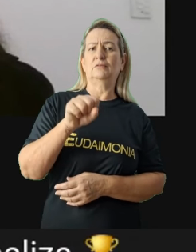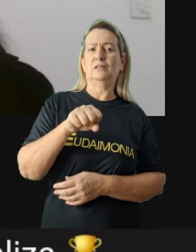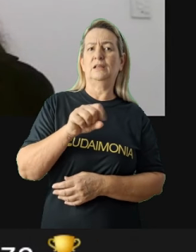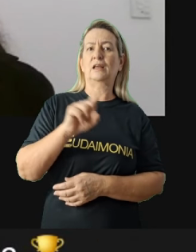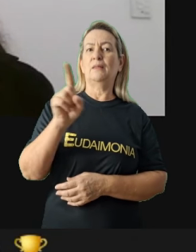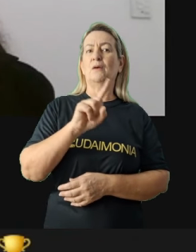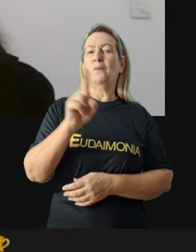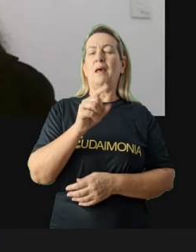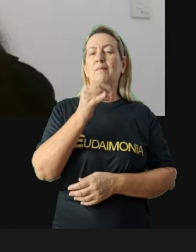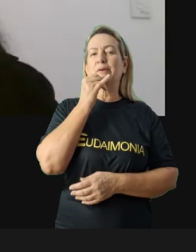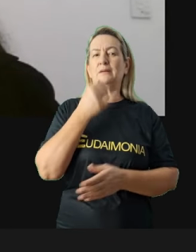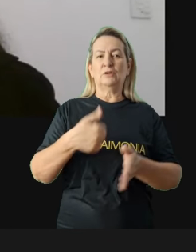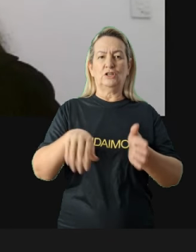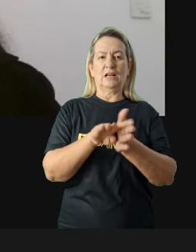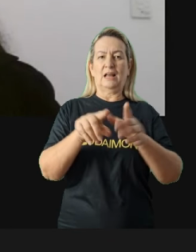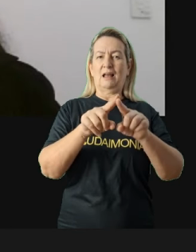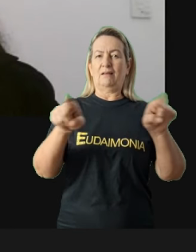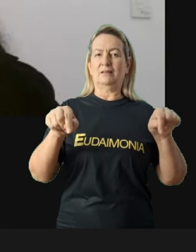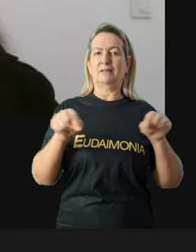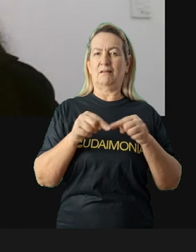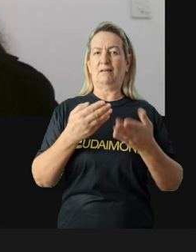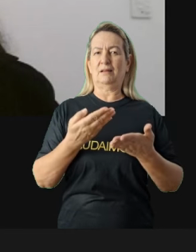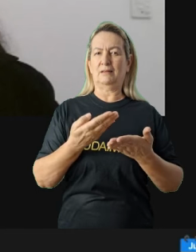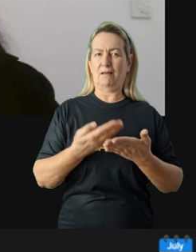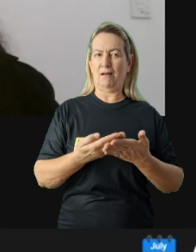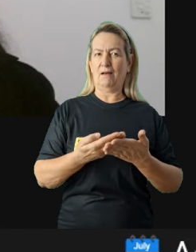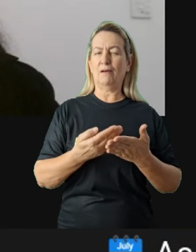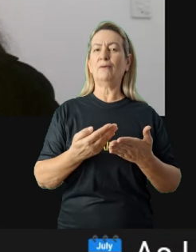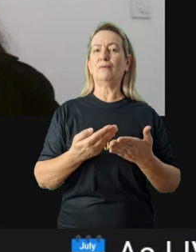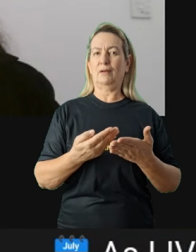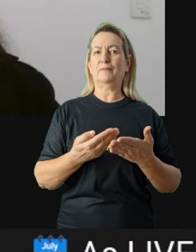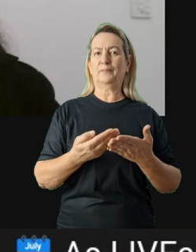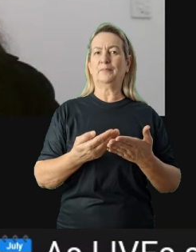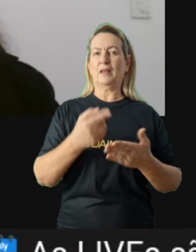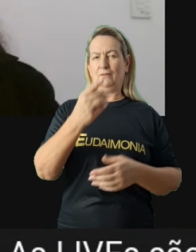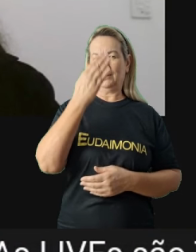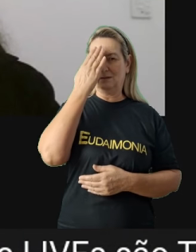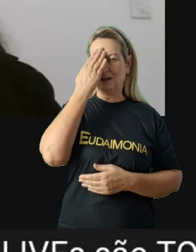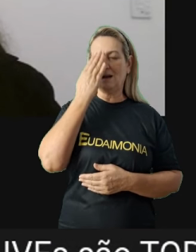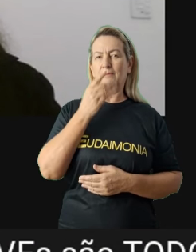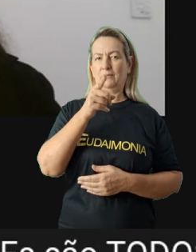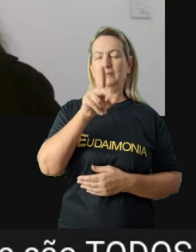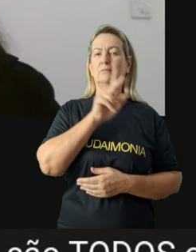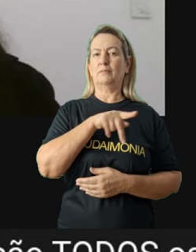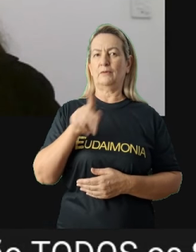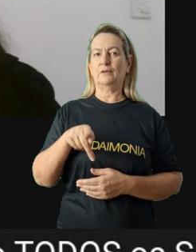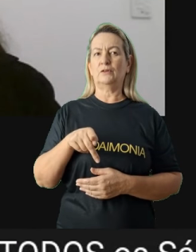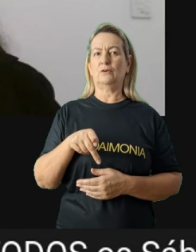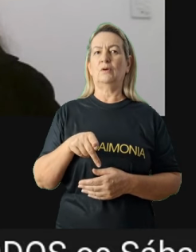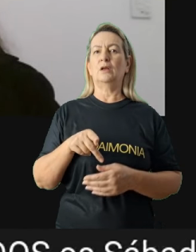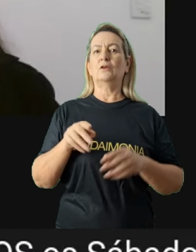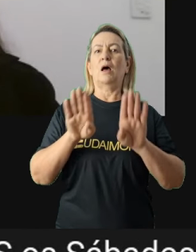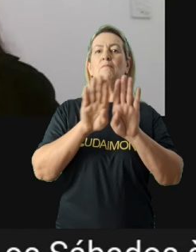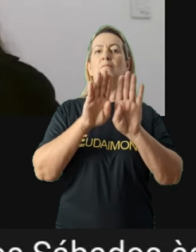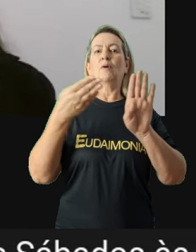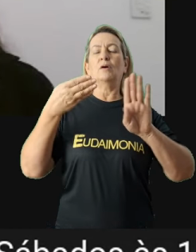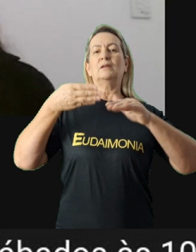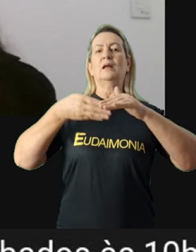nós. Então, não pensem vocês que chegar numa sala de. Bom, a gente sabe, né? Porque todos nós somos